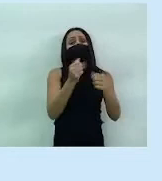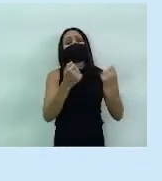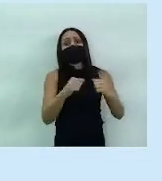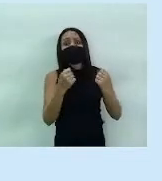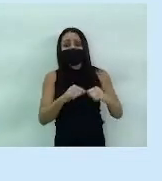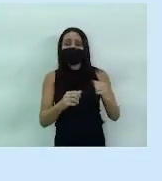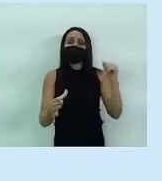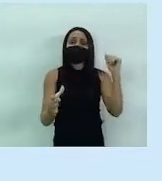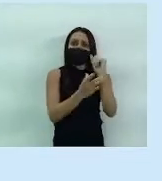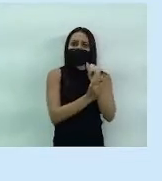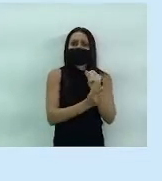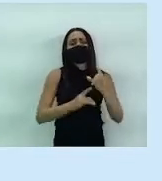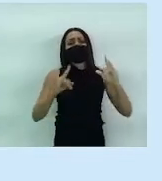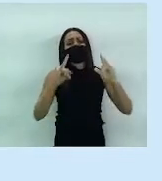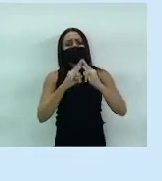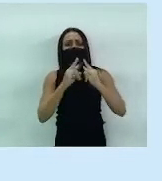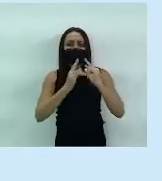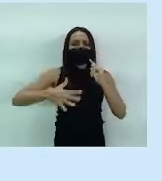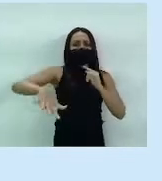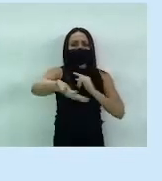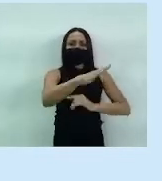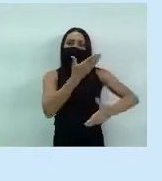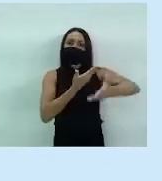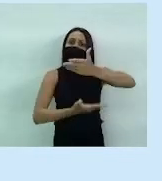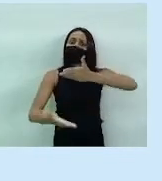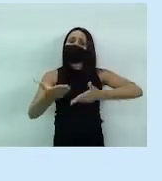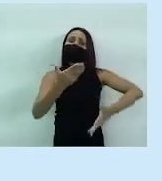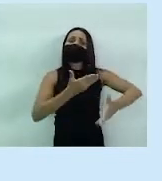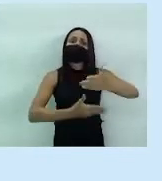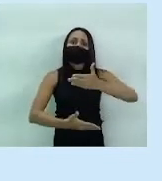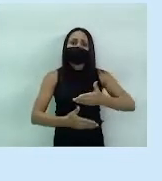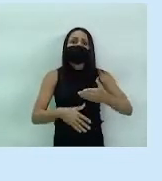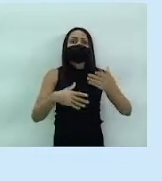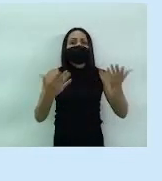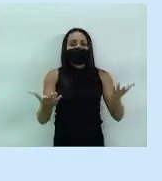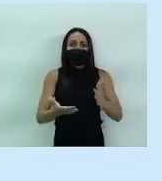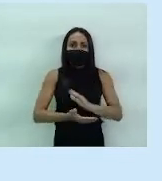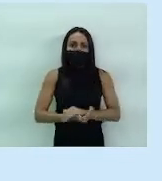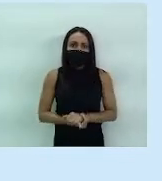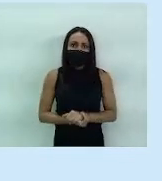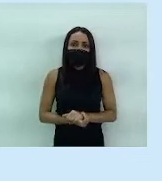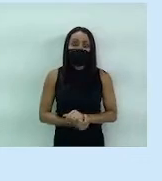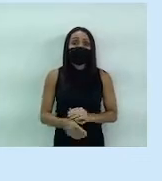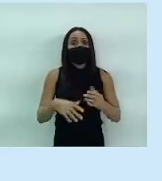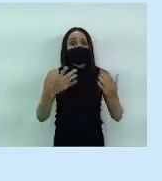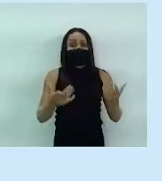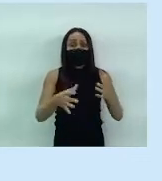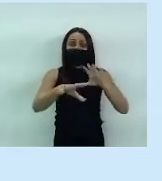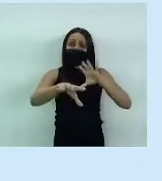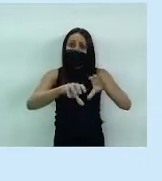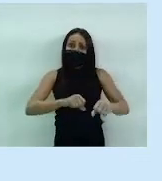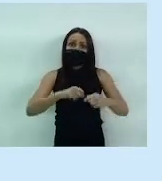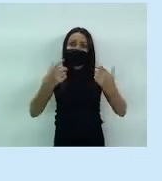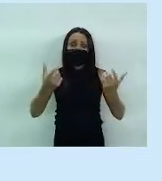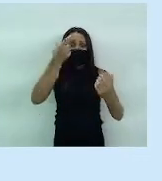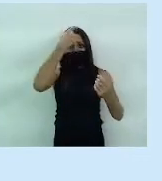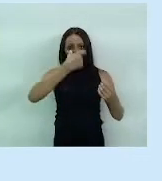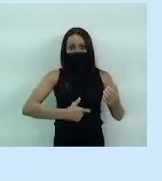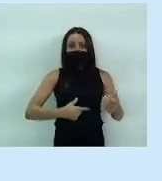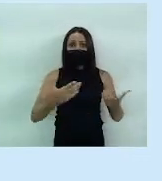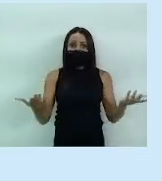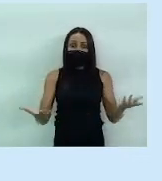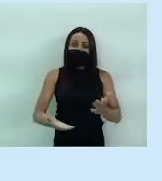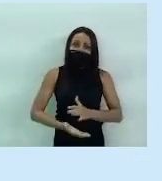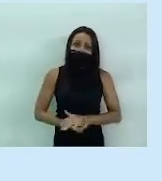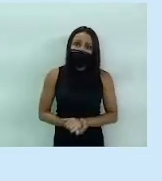essas instituições, esses espaços de convivência e de formação integral do indivíduo. Essa formação integral também desse